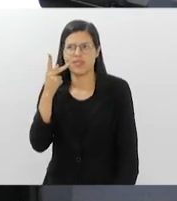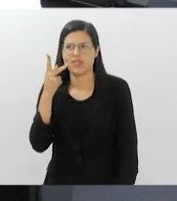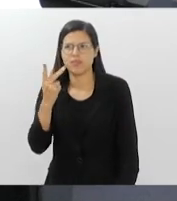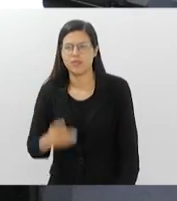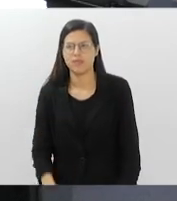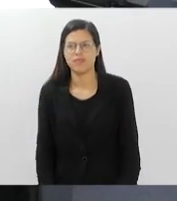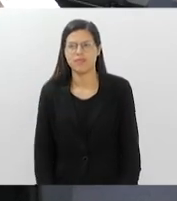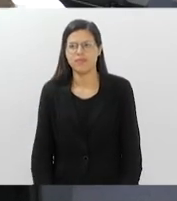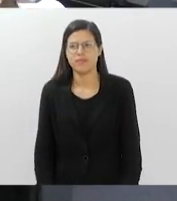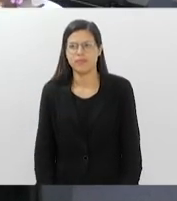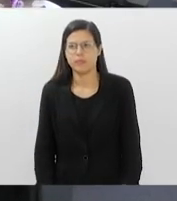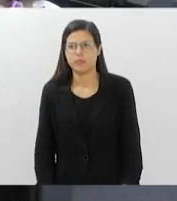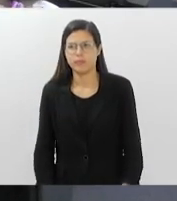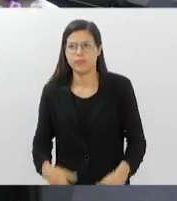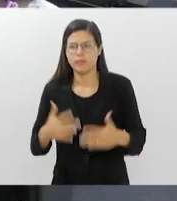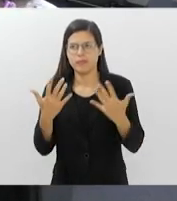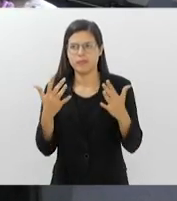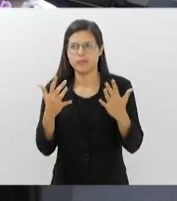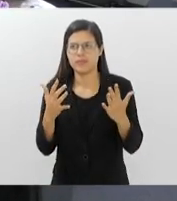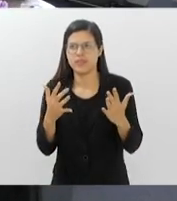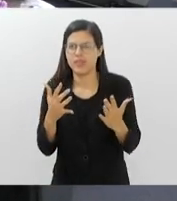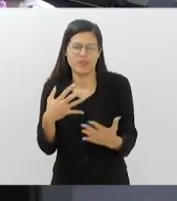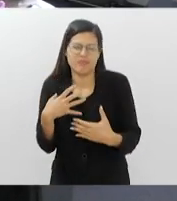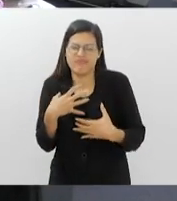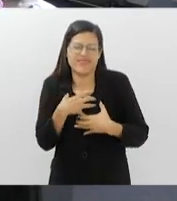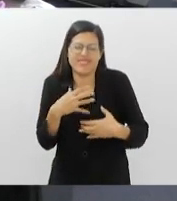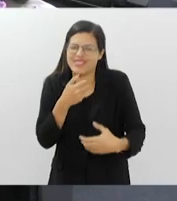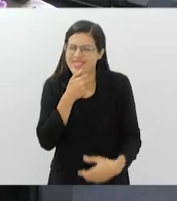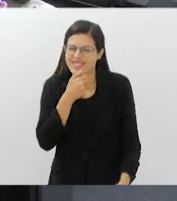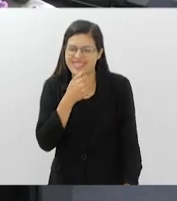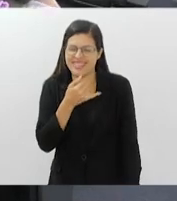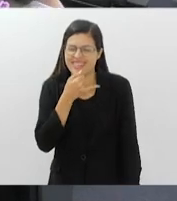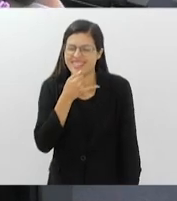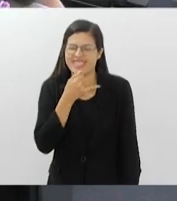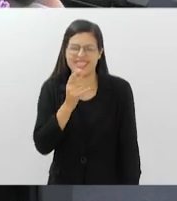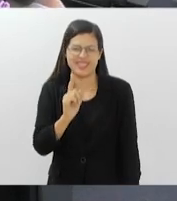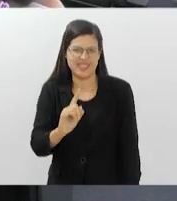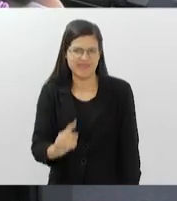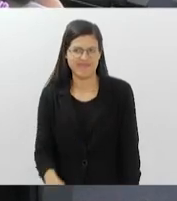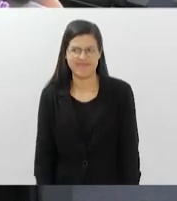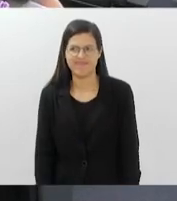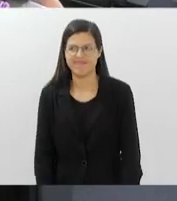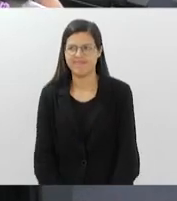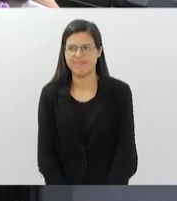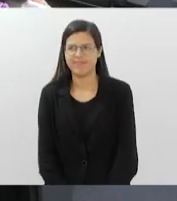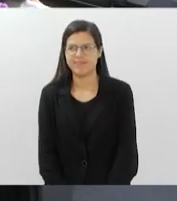Paulo eu eu não fico triste não eu adoro